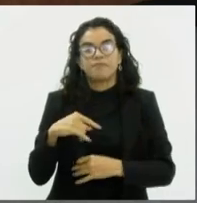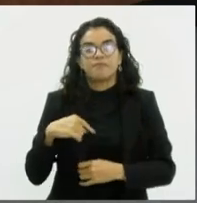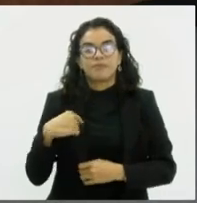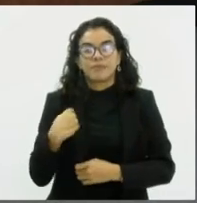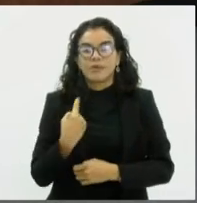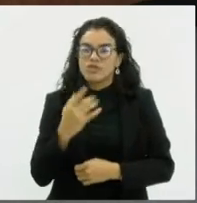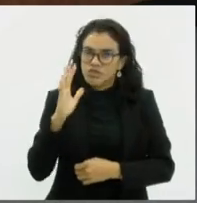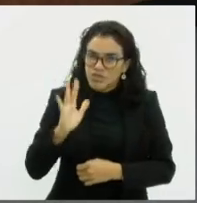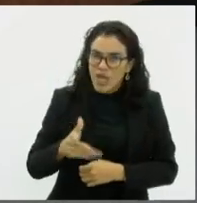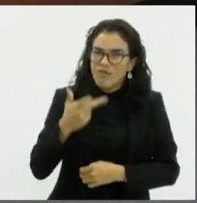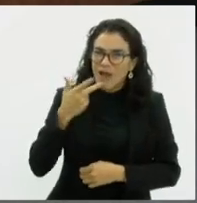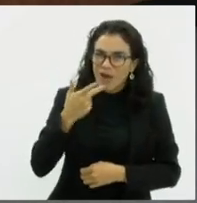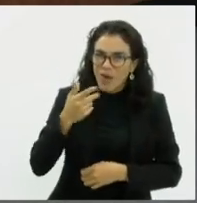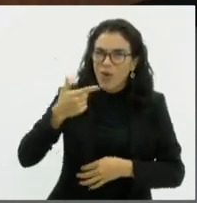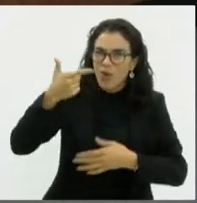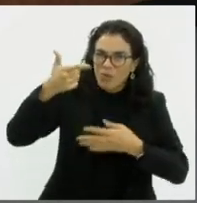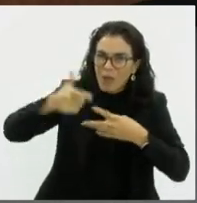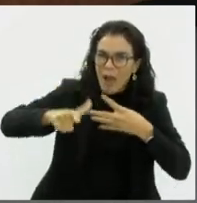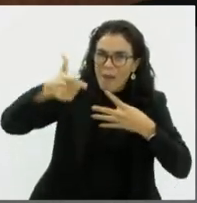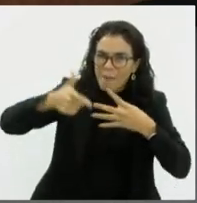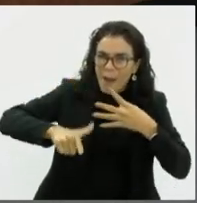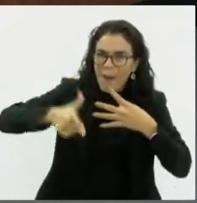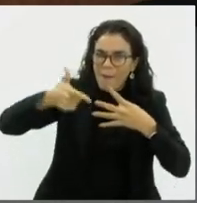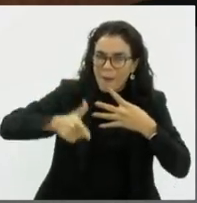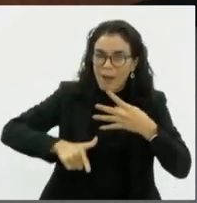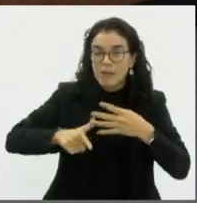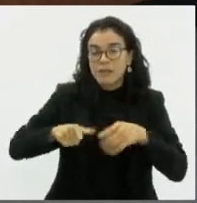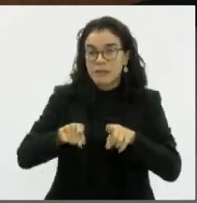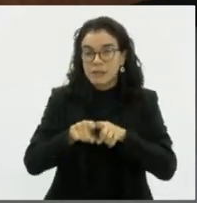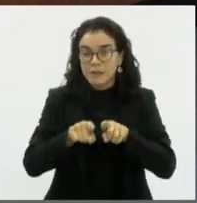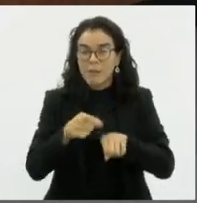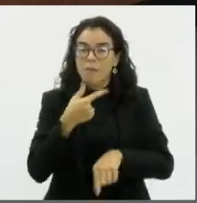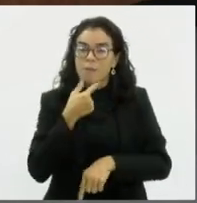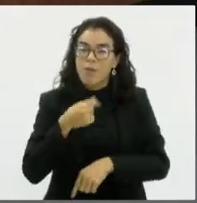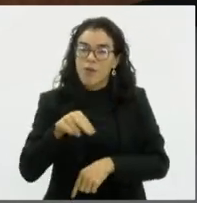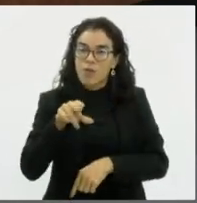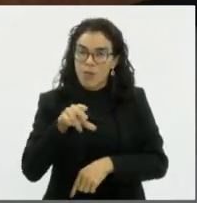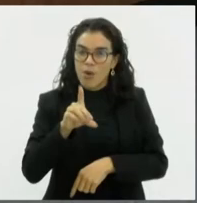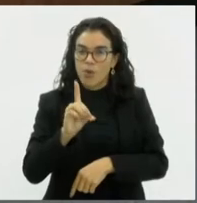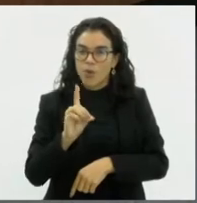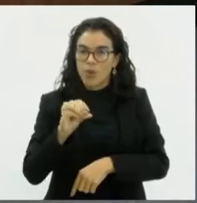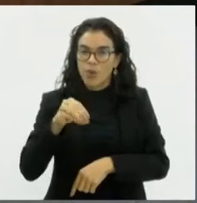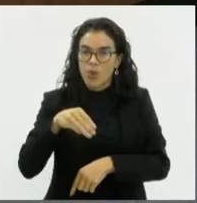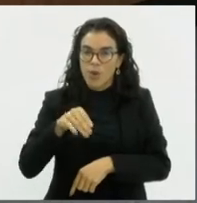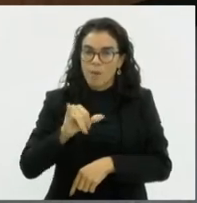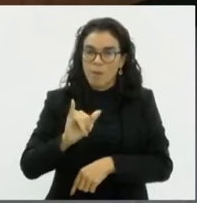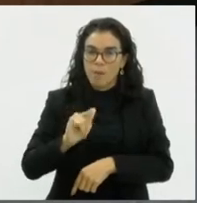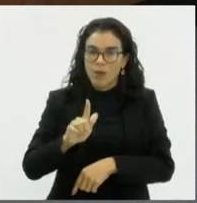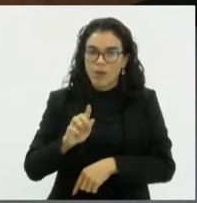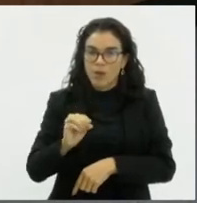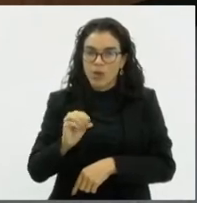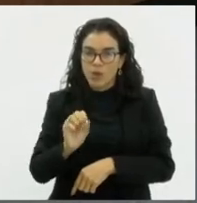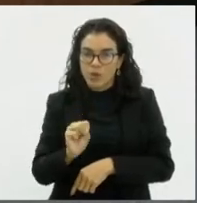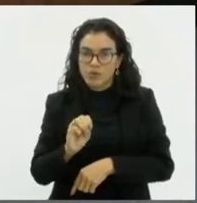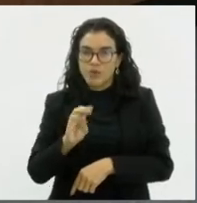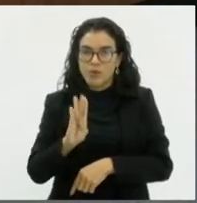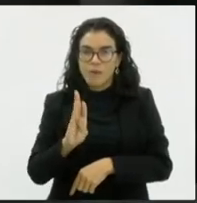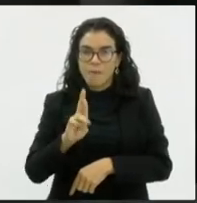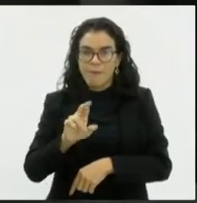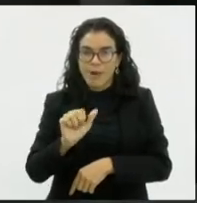como já foi falado aqui diversas vezes, e principalmente pelo meu irmão, o deputado Domingos Brazão, né, a